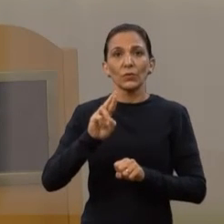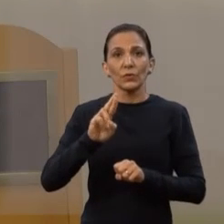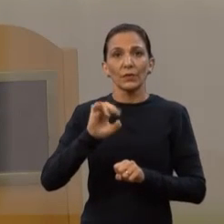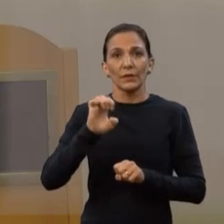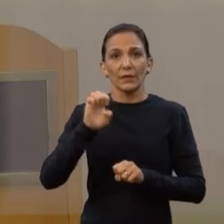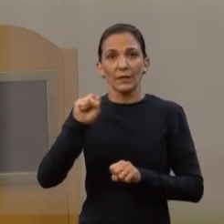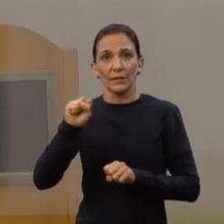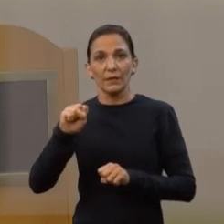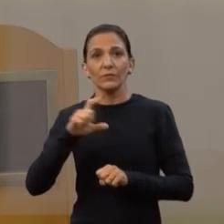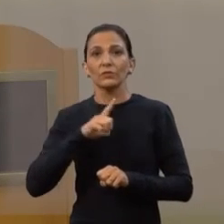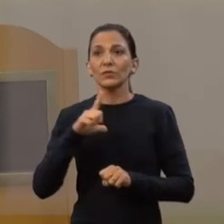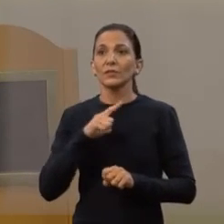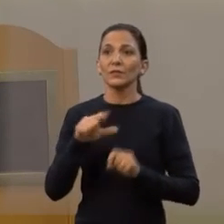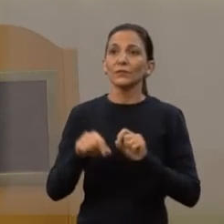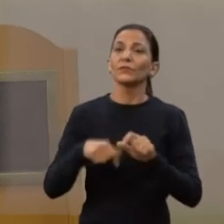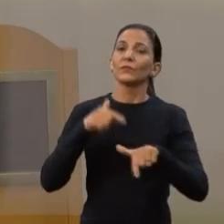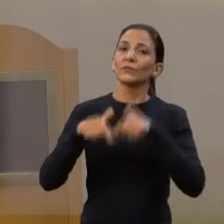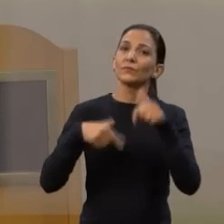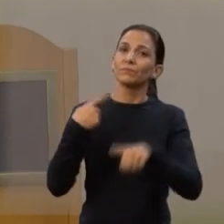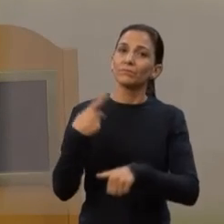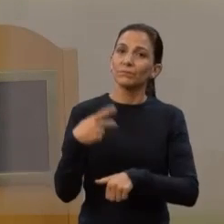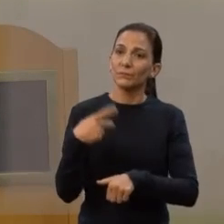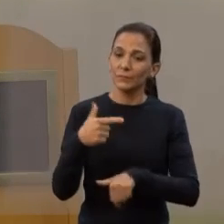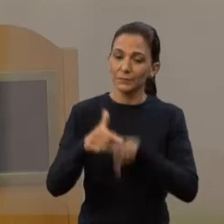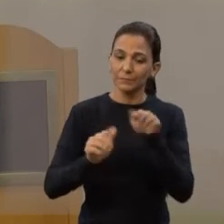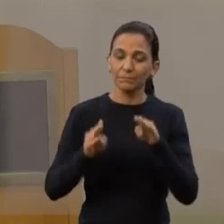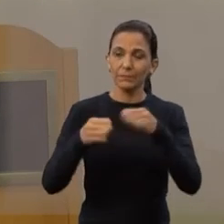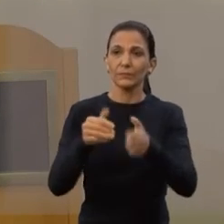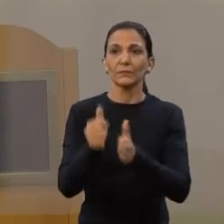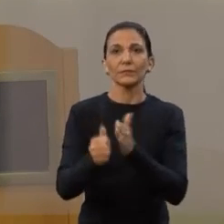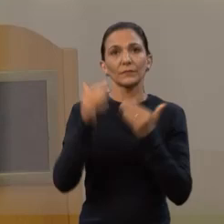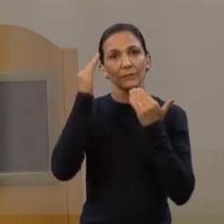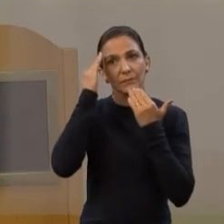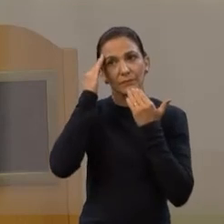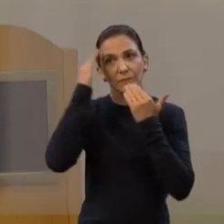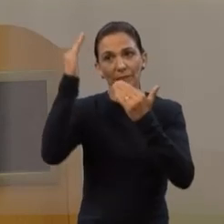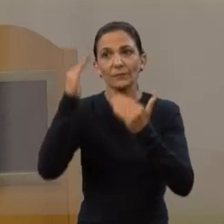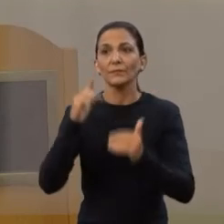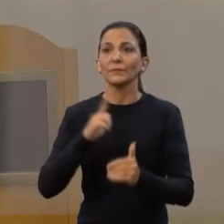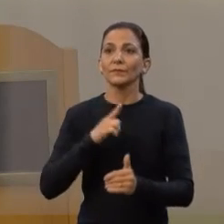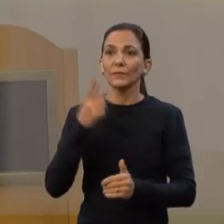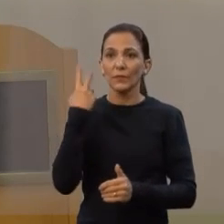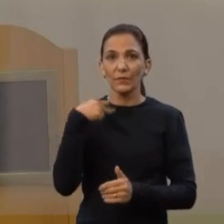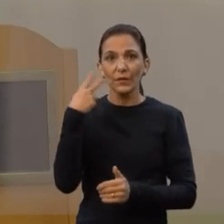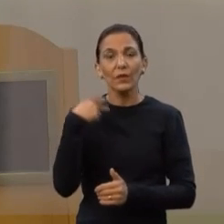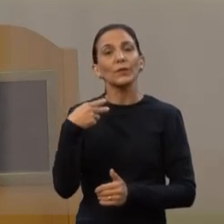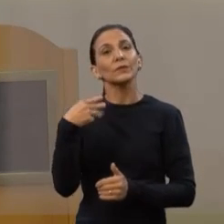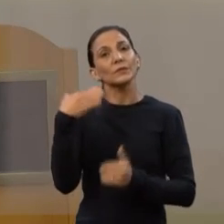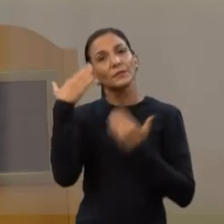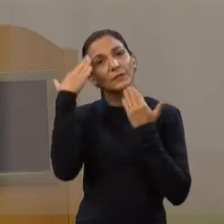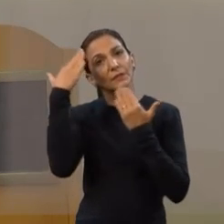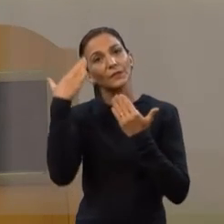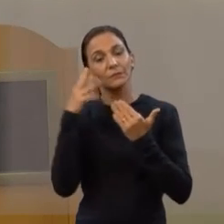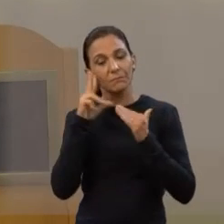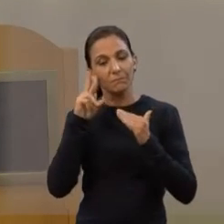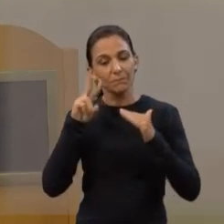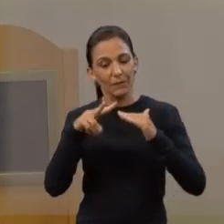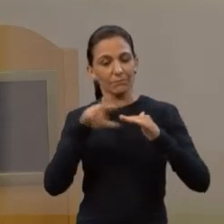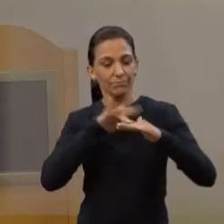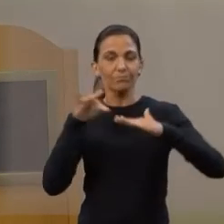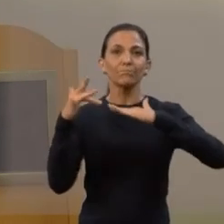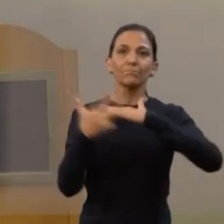estou fazendo e nosso trabalho por Araraquara muito obrigada senhor presidente senhores vereadores e continue acompanhando nosso